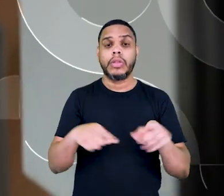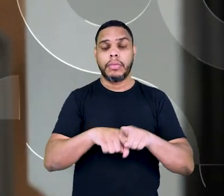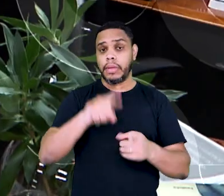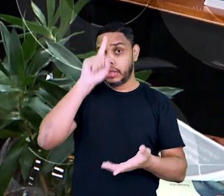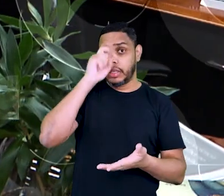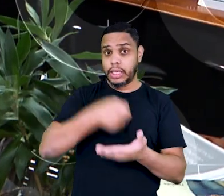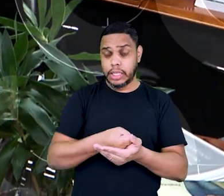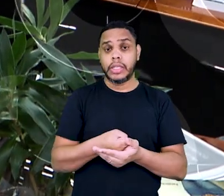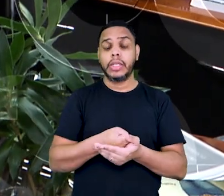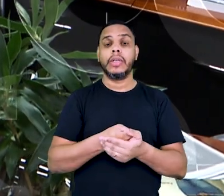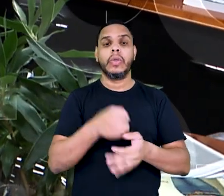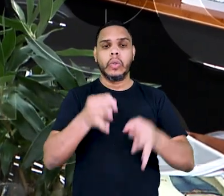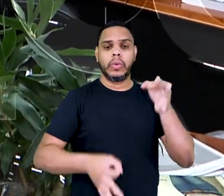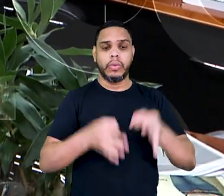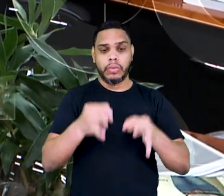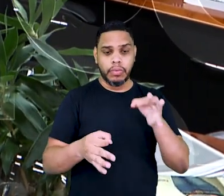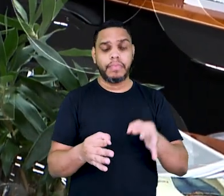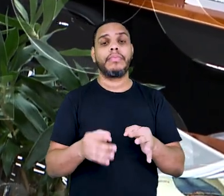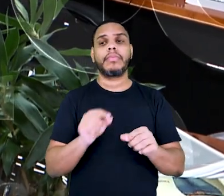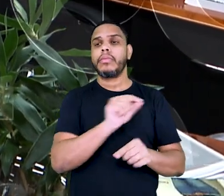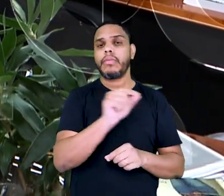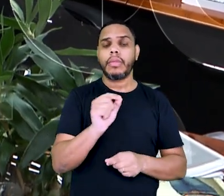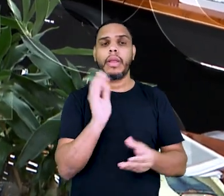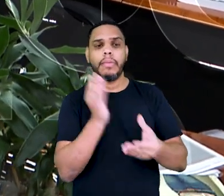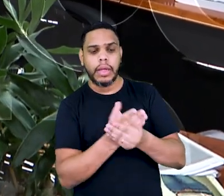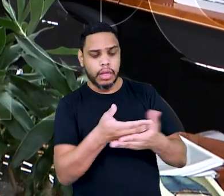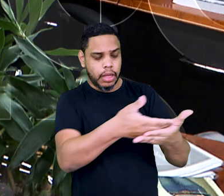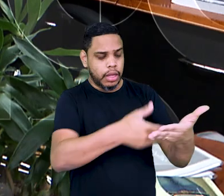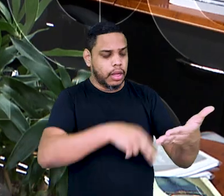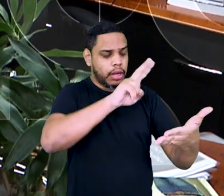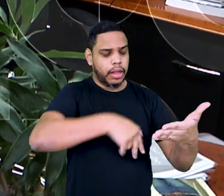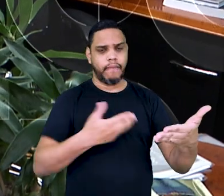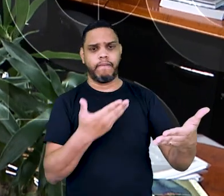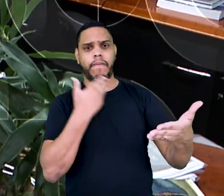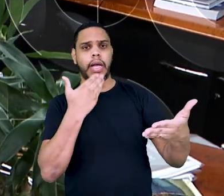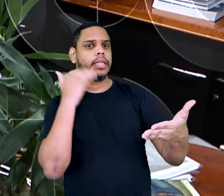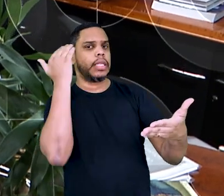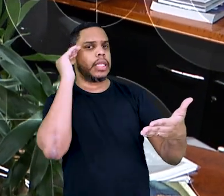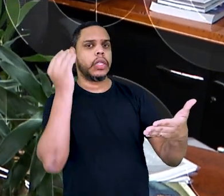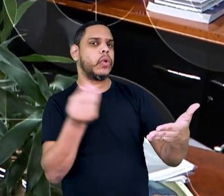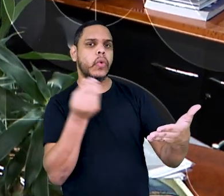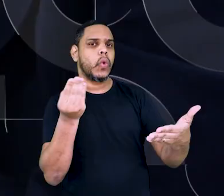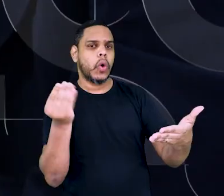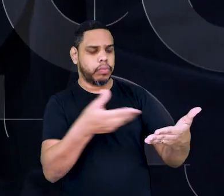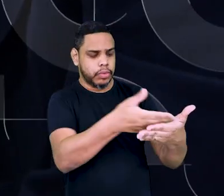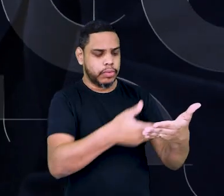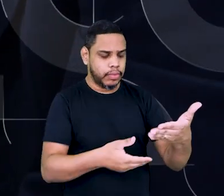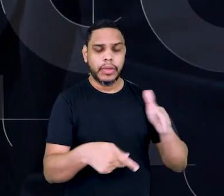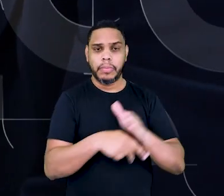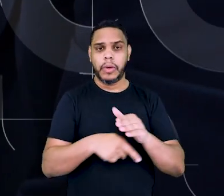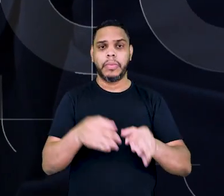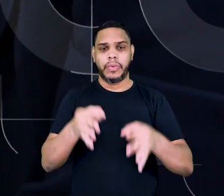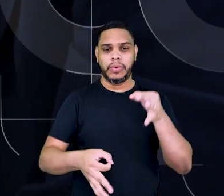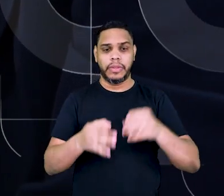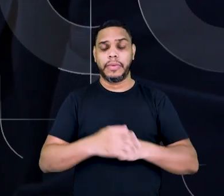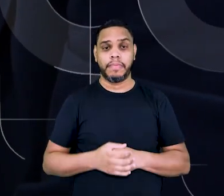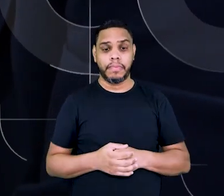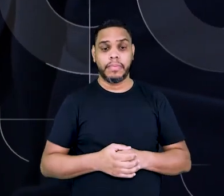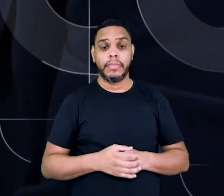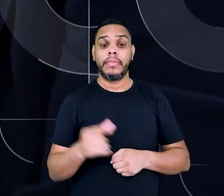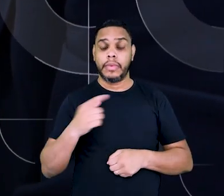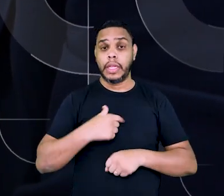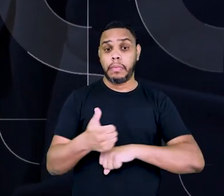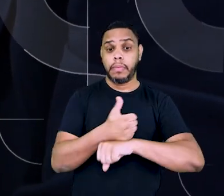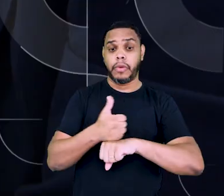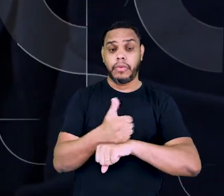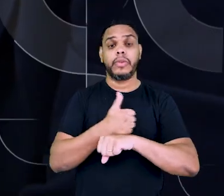judiciais, para que as partes do processo entendam com facilidade os pareceres proferidos pela Corte. Os gabinetes contam com profissionais